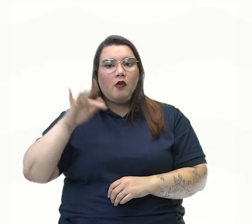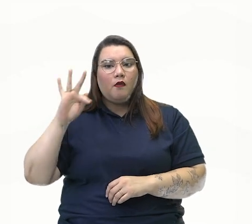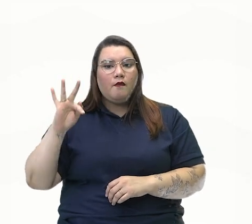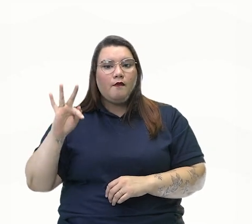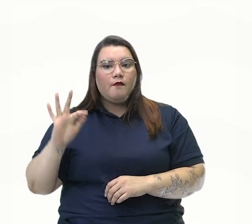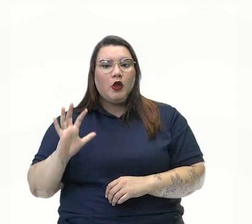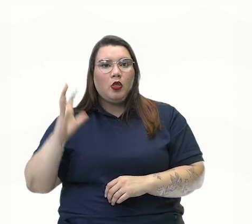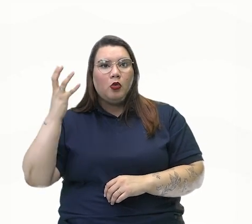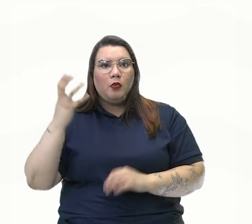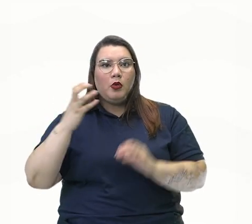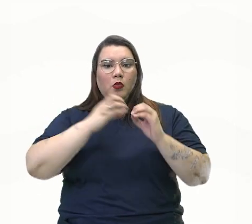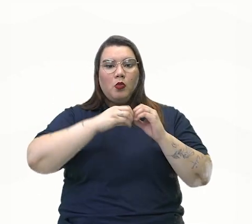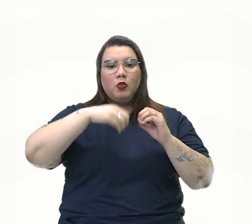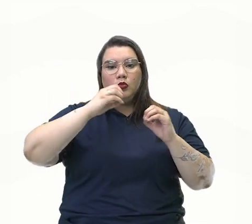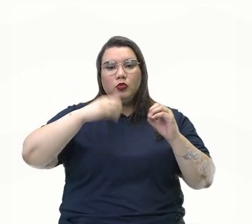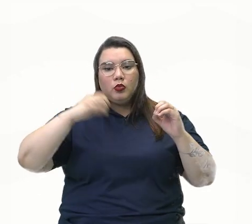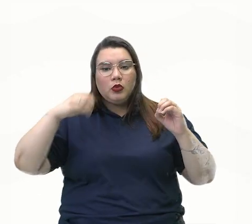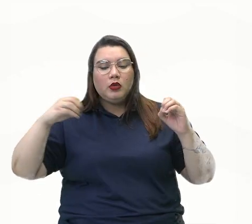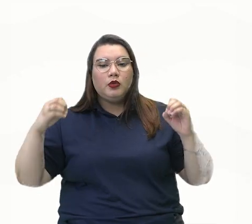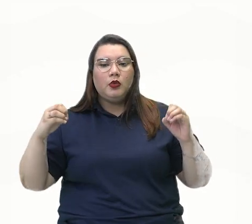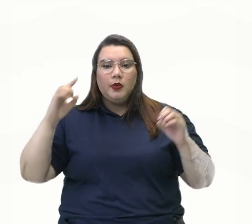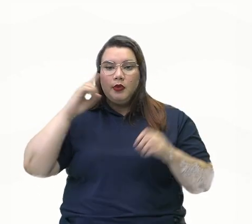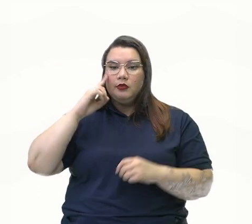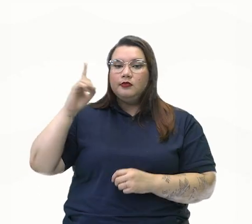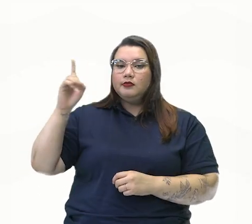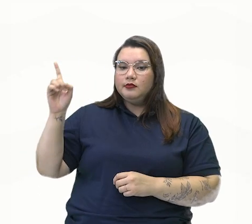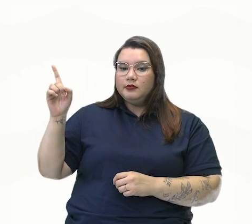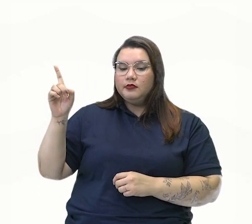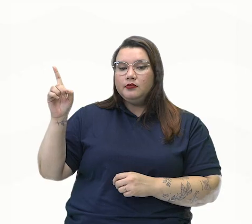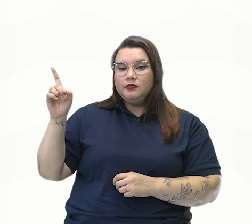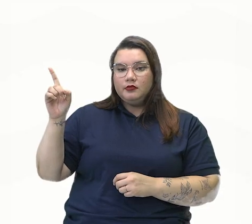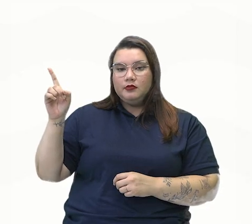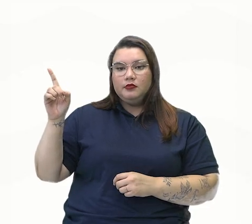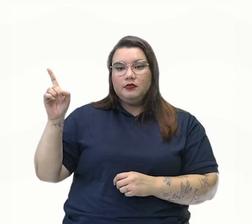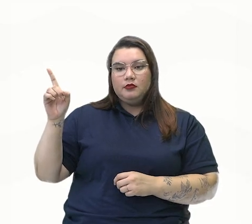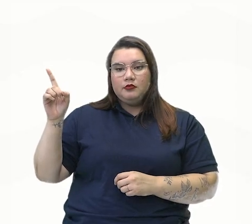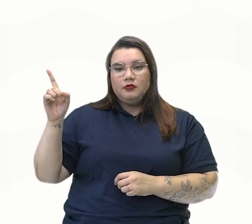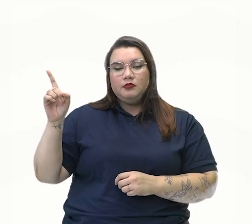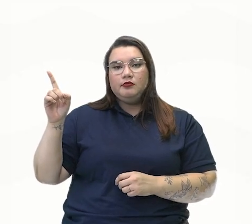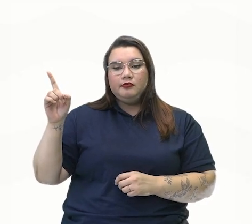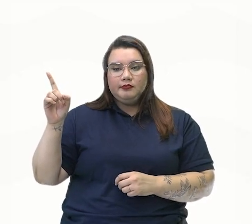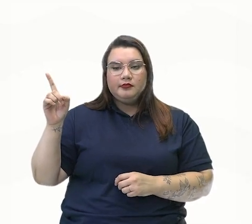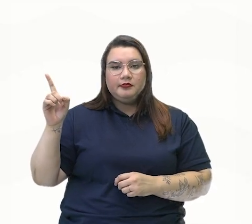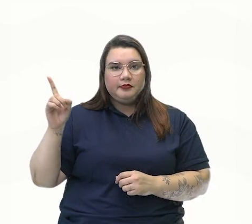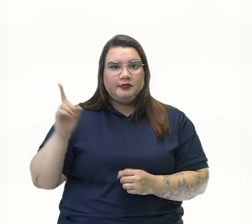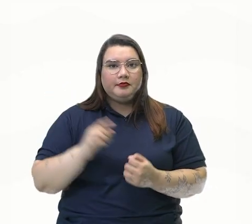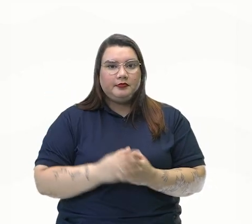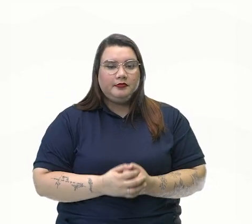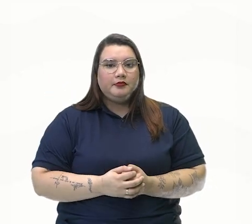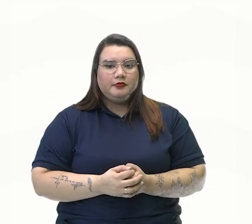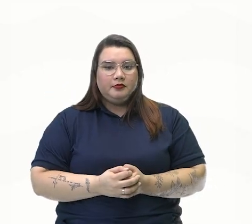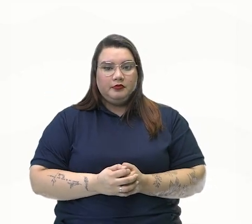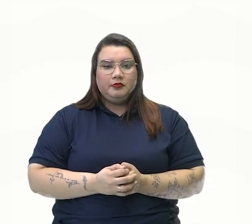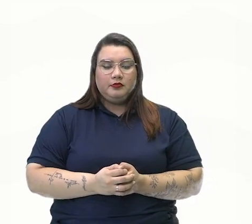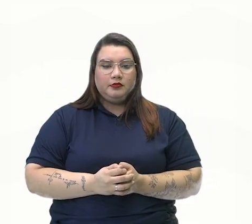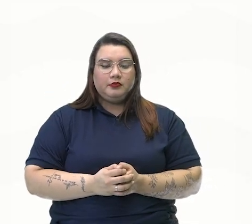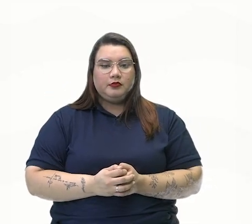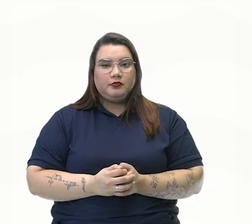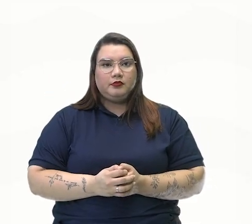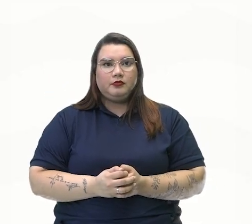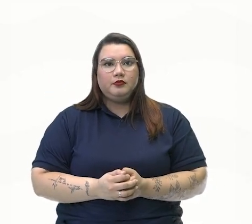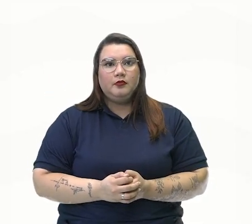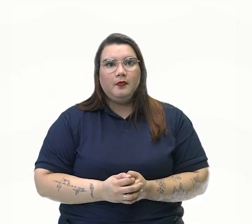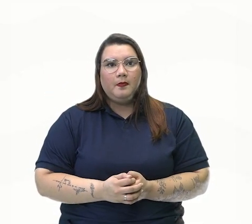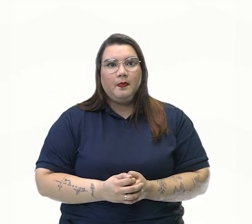olha só o que nós estamos falando, que a luz era um fenômeno ondulatório.